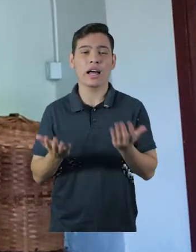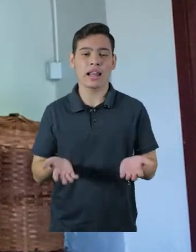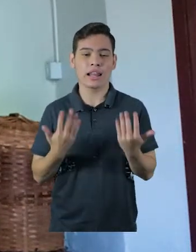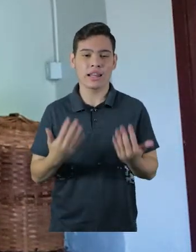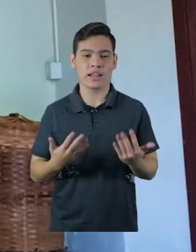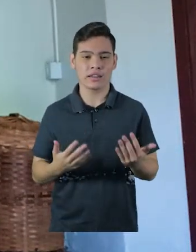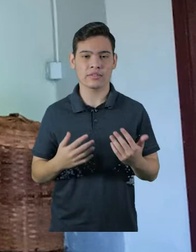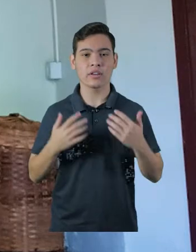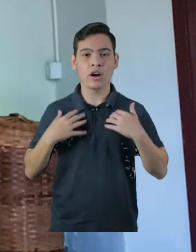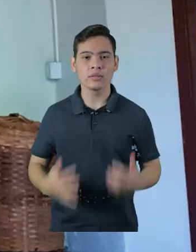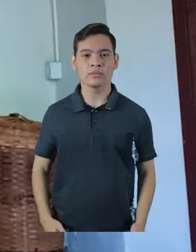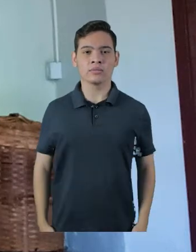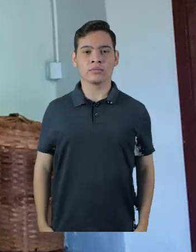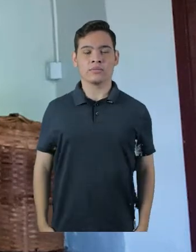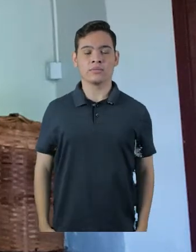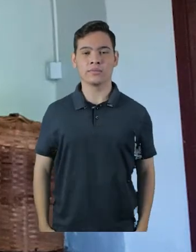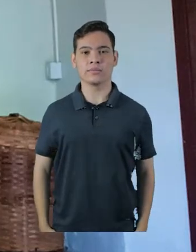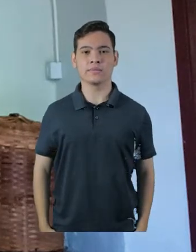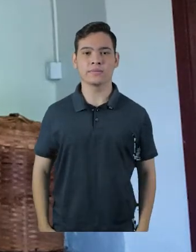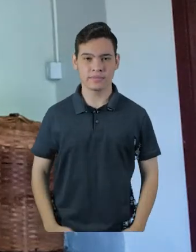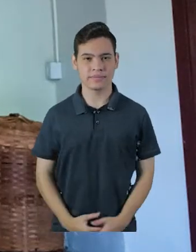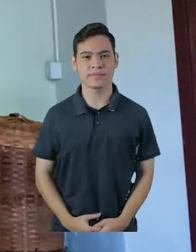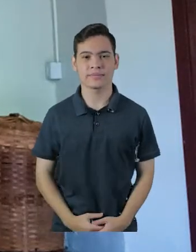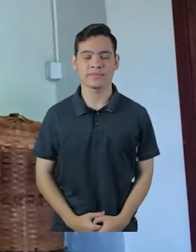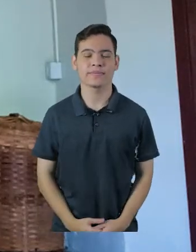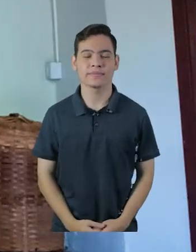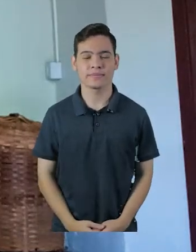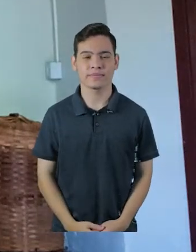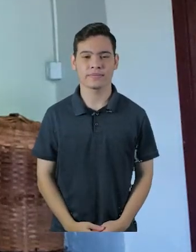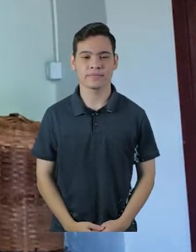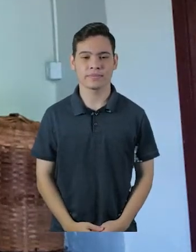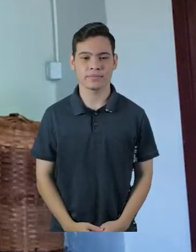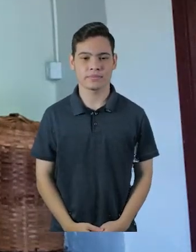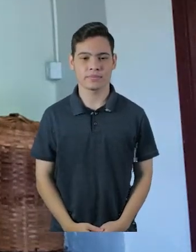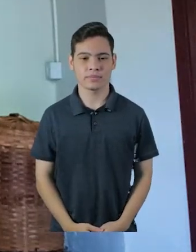braços soltos, postura ereta comum.